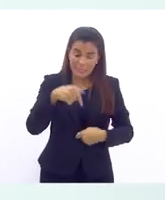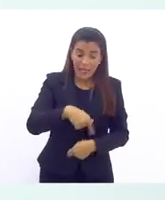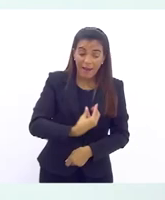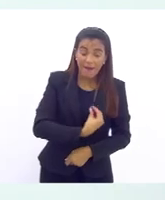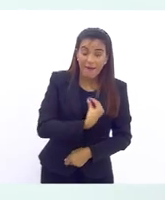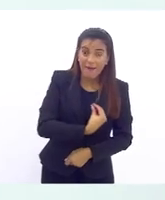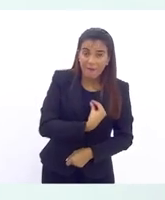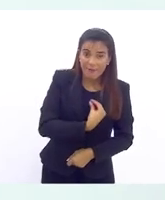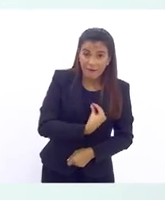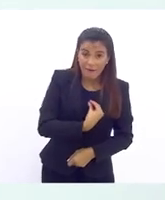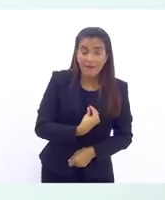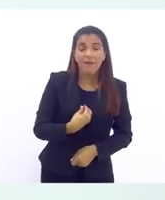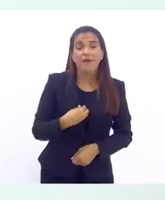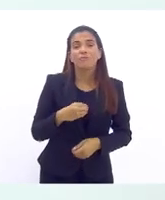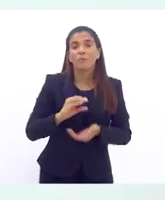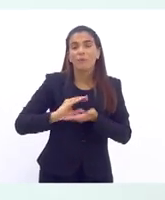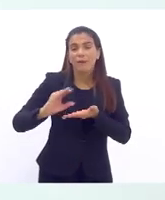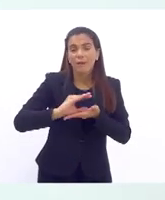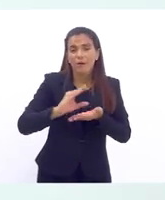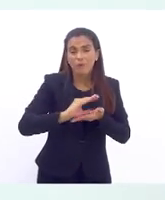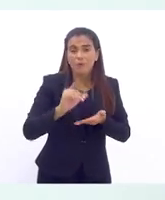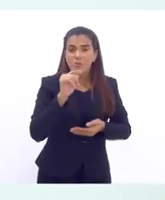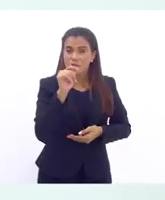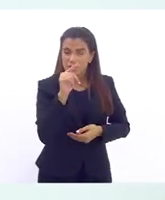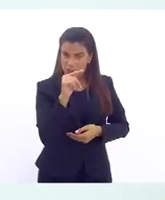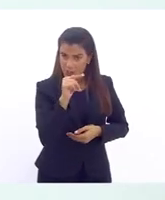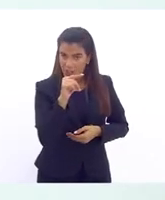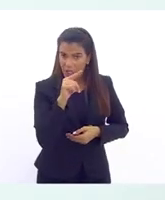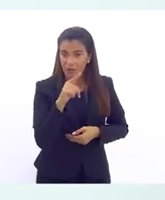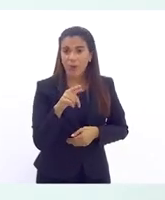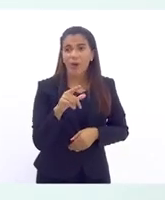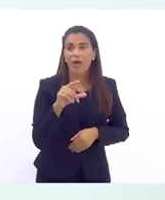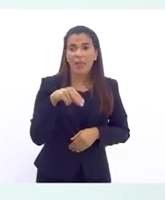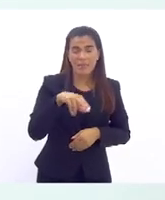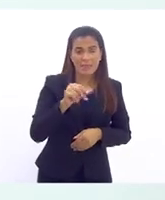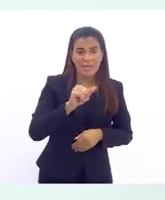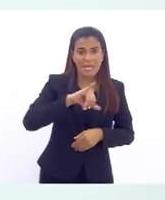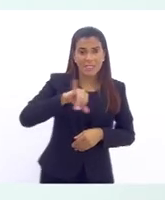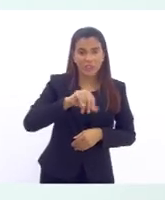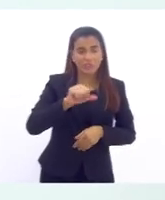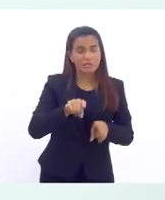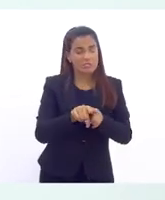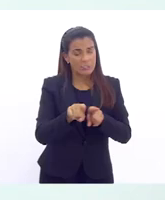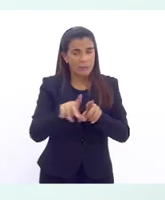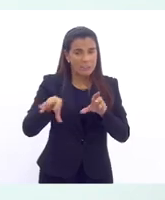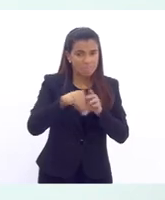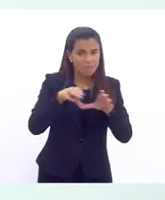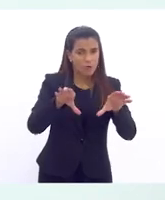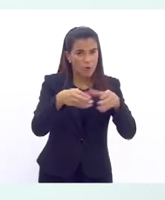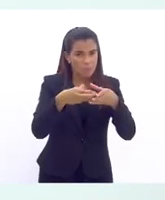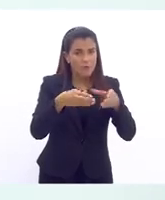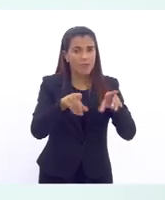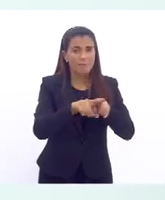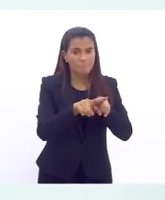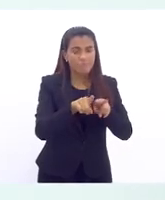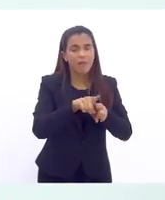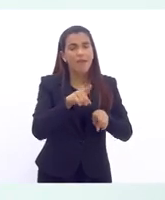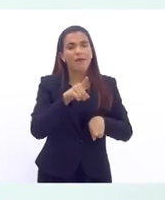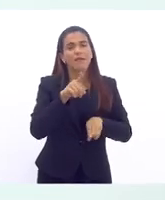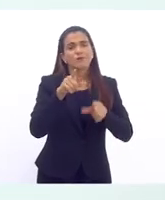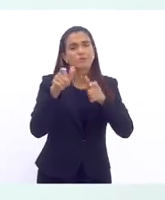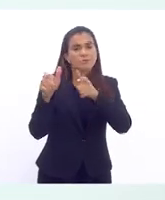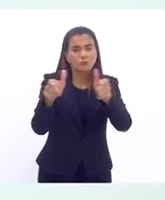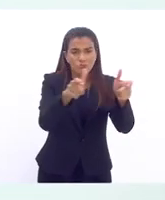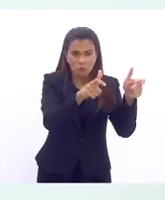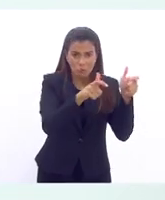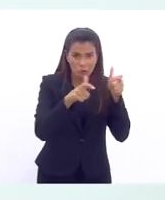a respeito dos recursos hídricos a gente vê que a naja está trabalhando muito bem faço parte do comitê das bacias hidrográficas do